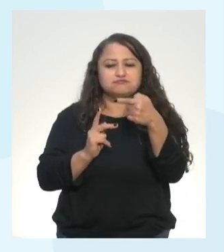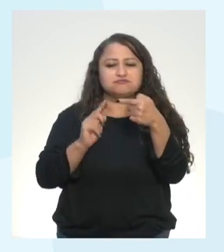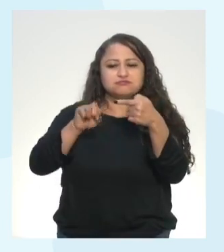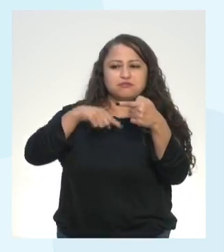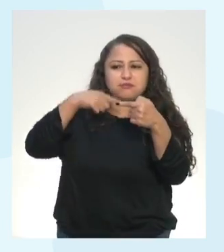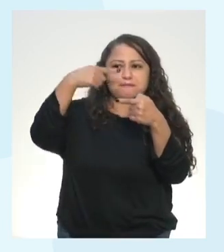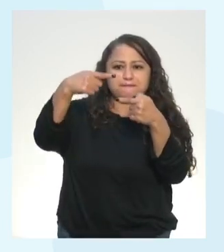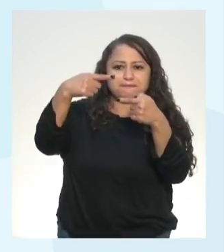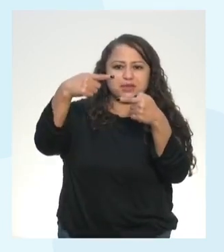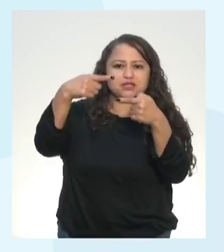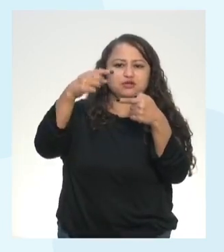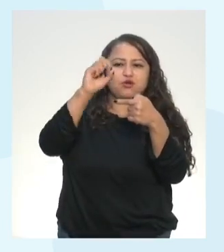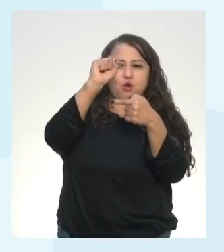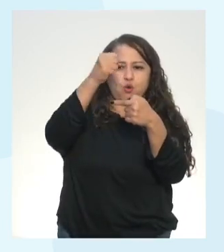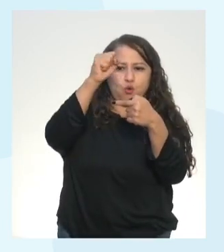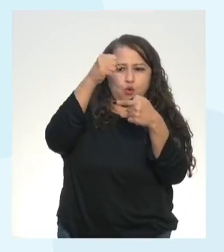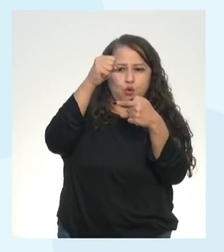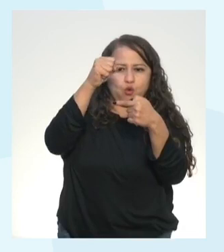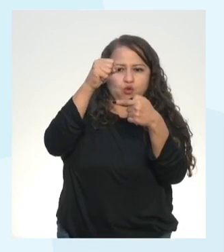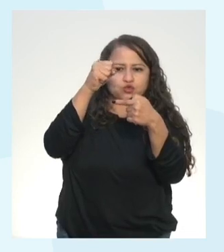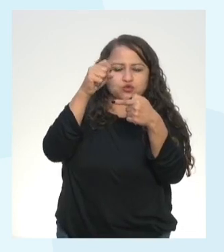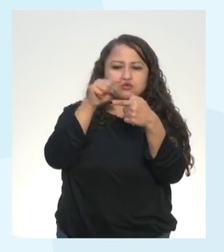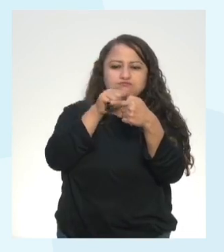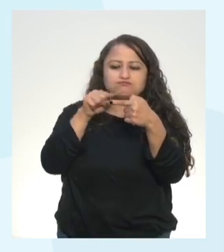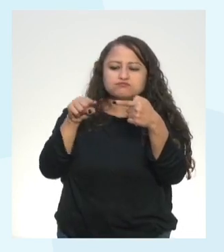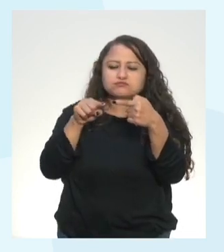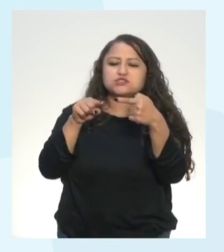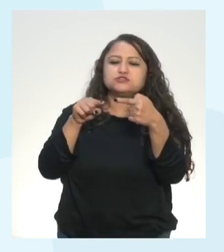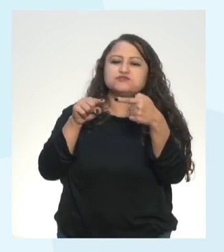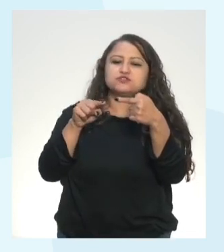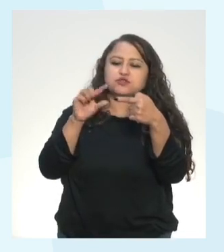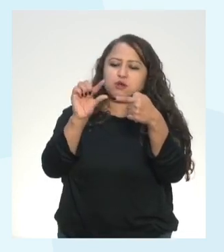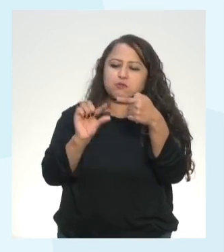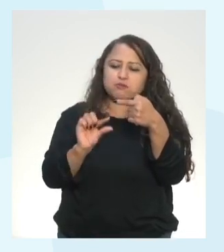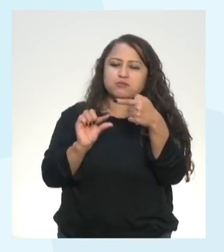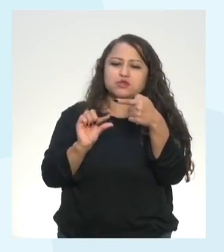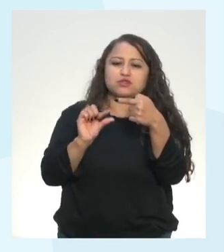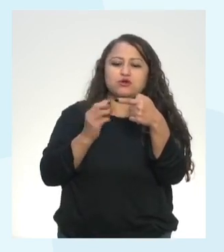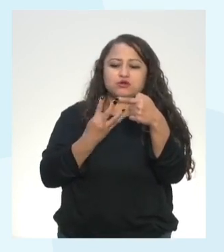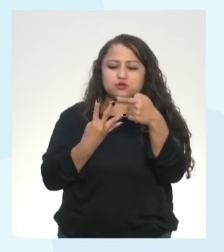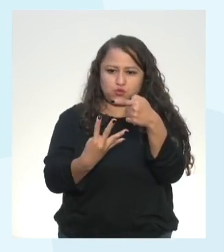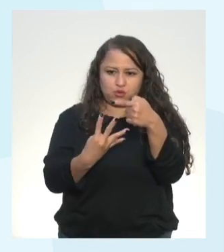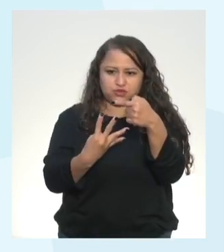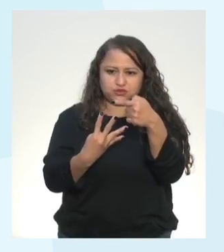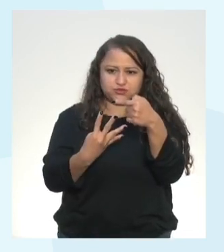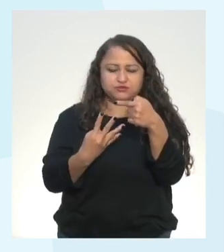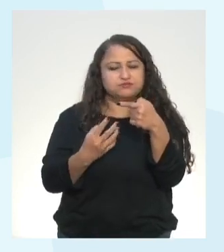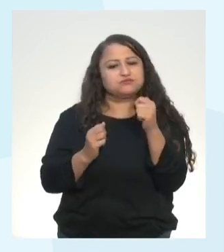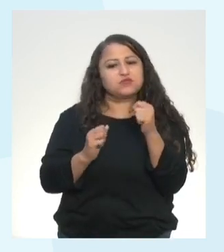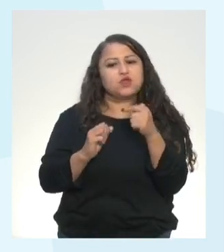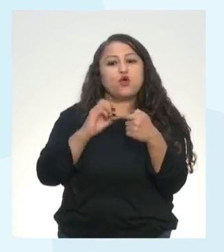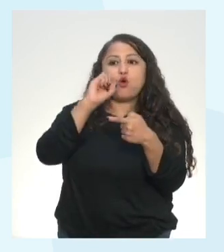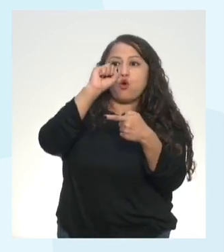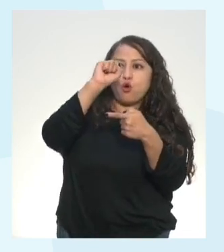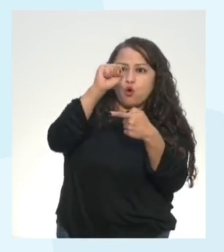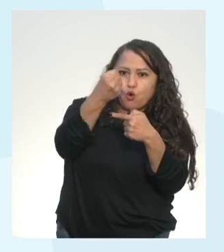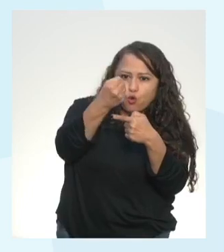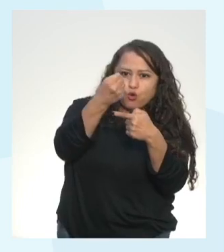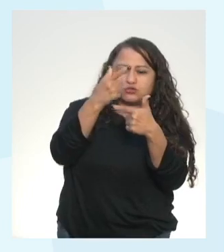semelhança. Você lembra da aula passada? Razão de semelhança é representado pela letra K e é